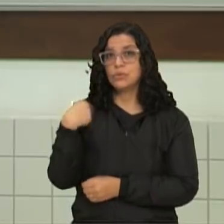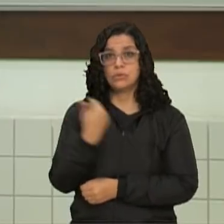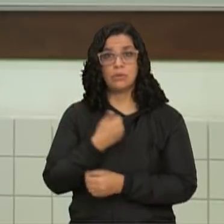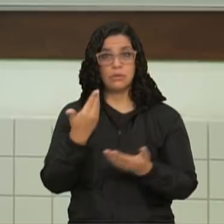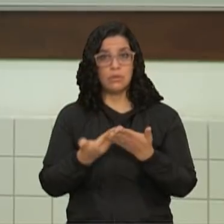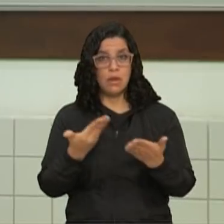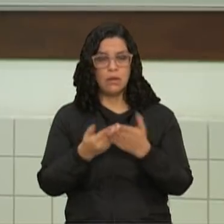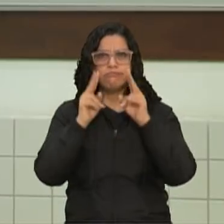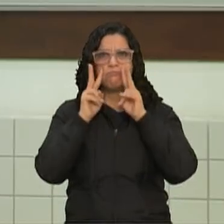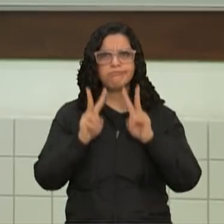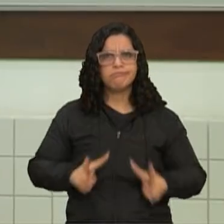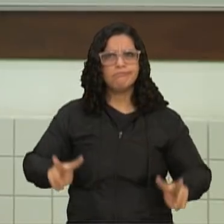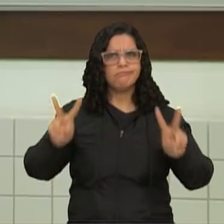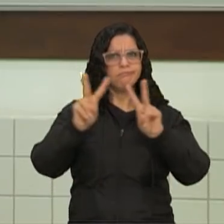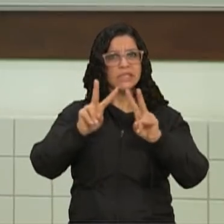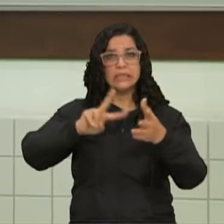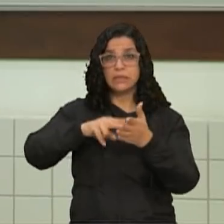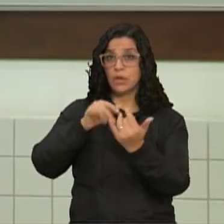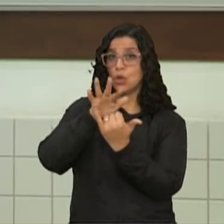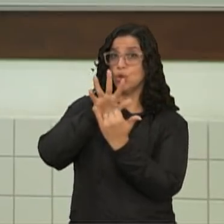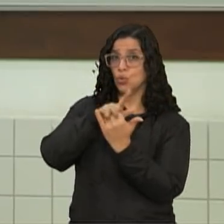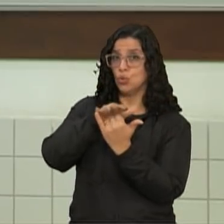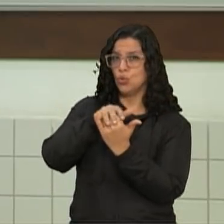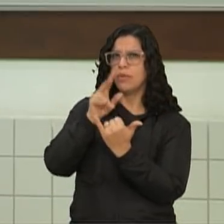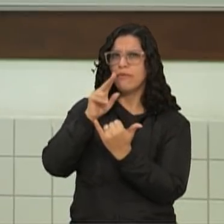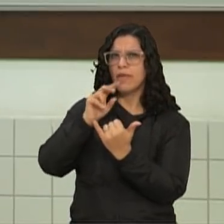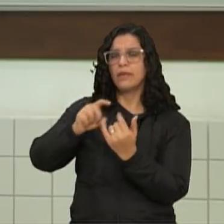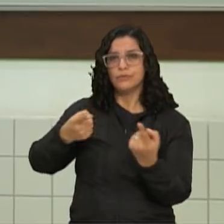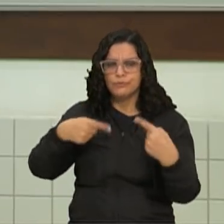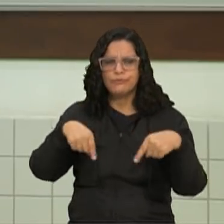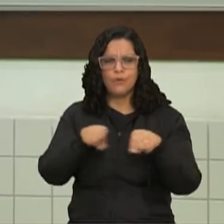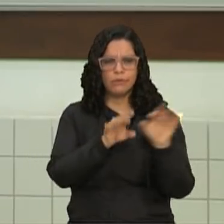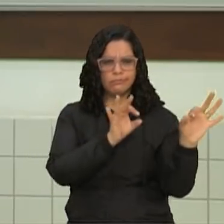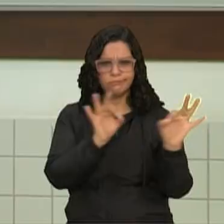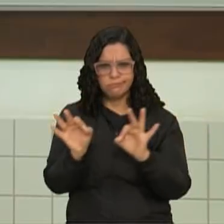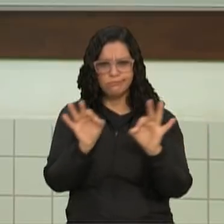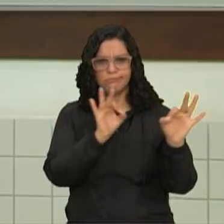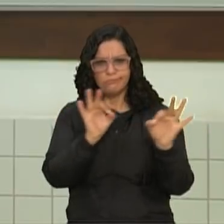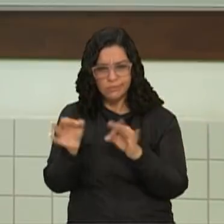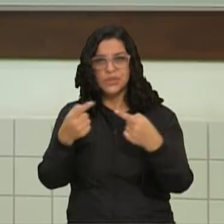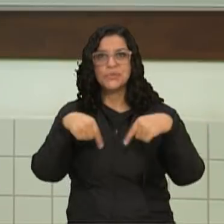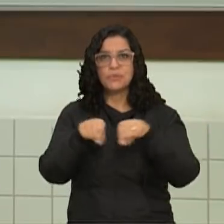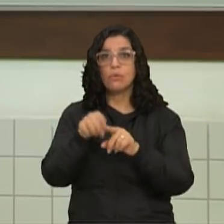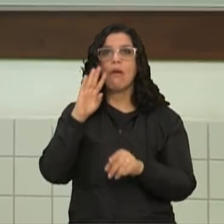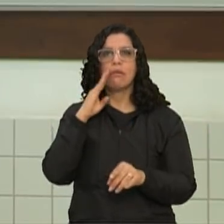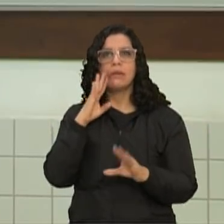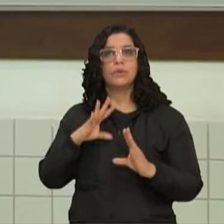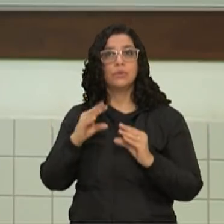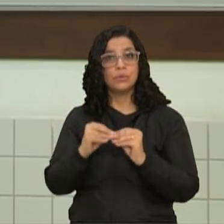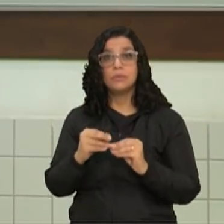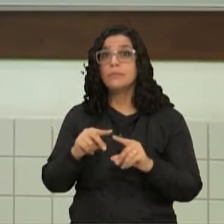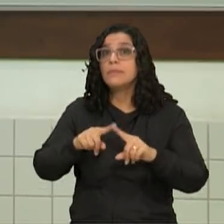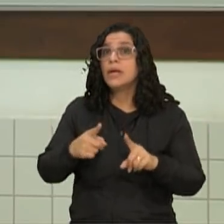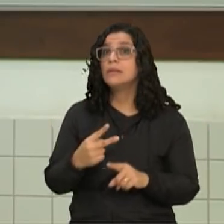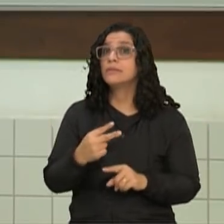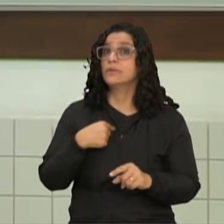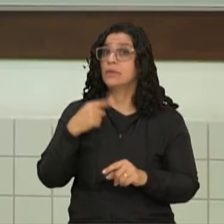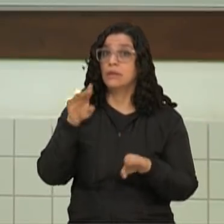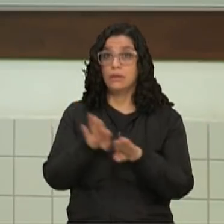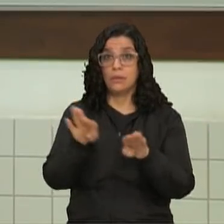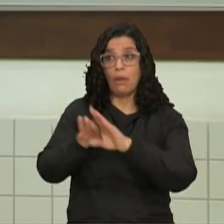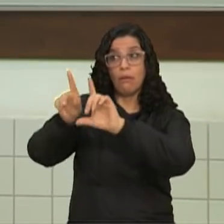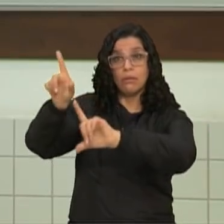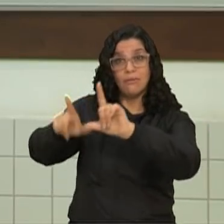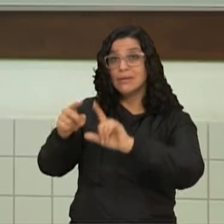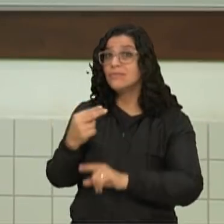aulas, legal porque a gente pode assistir no YouTube e ver várias vezes quando a gente não entende alguma coisa, né? Mas não pode esquecer, ou quem está assistindo na